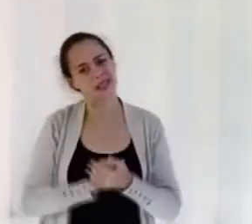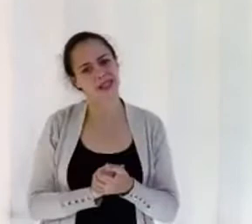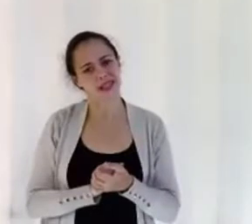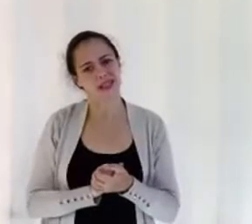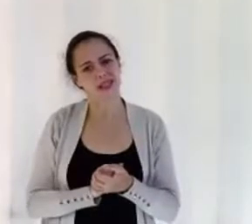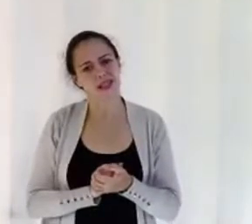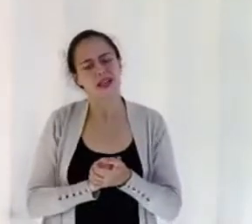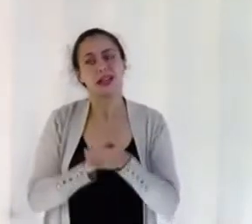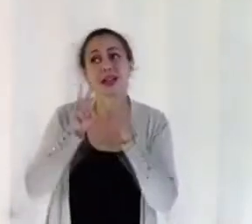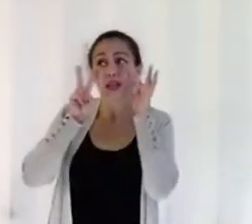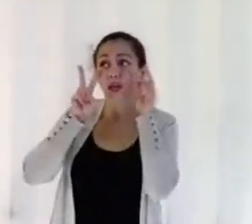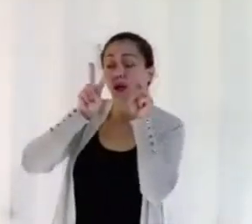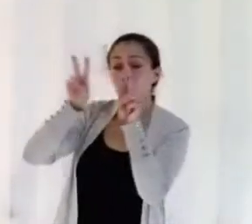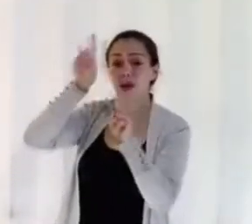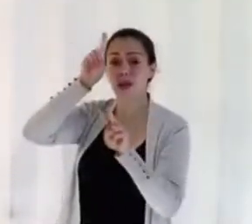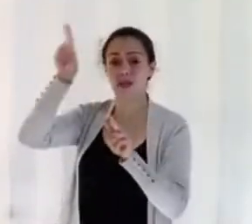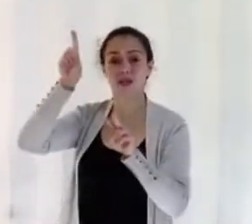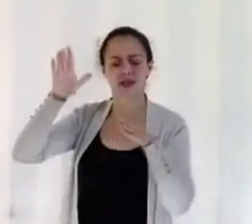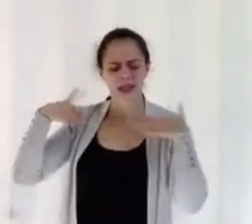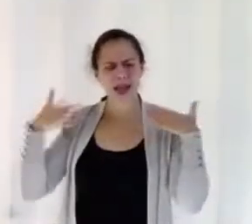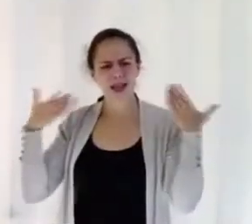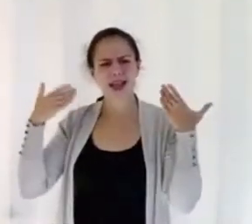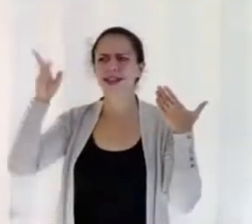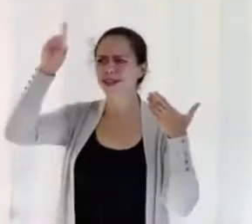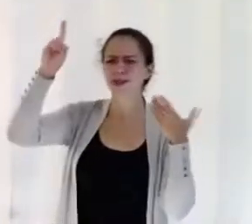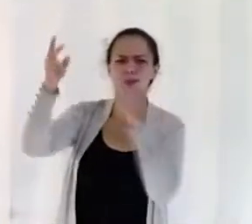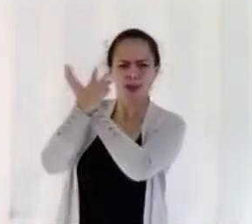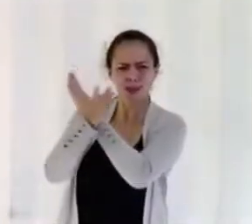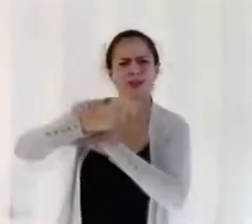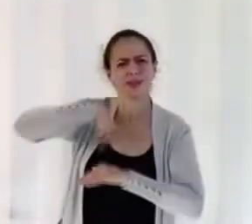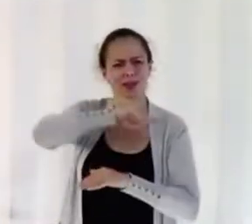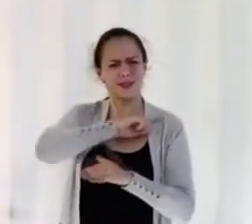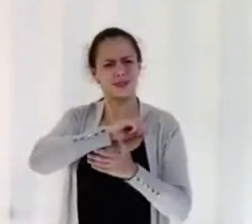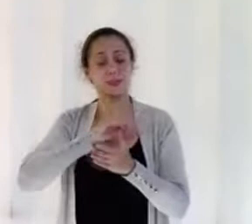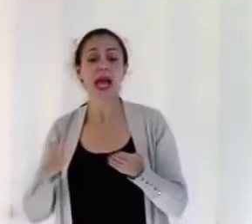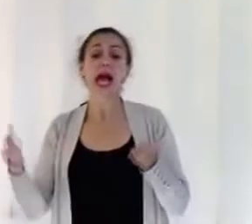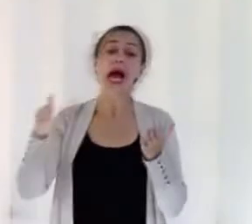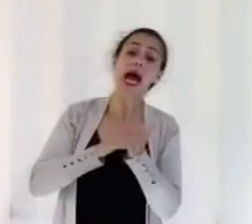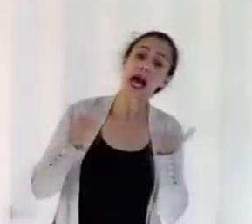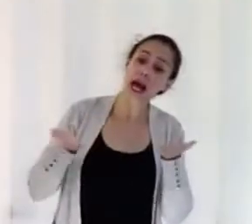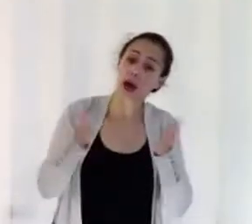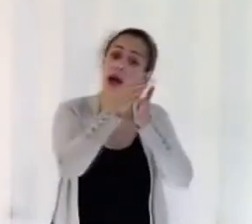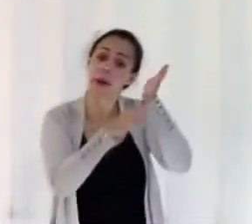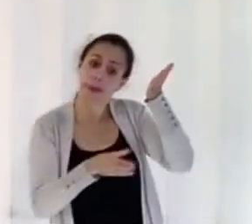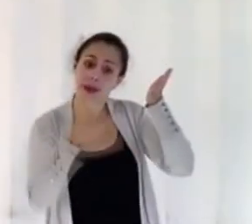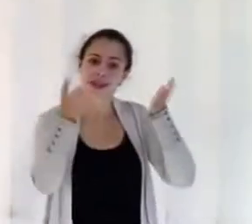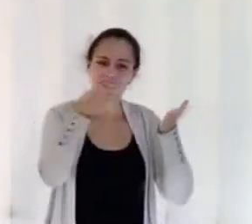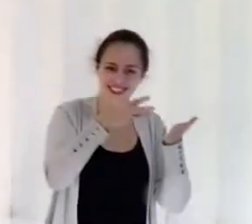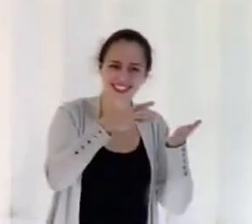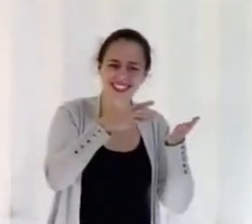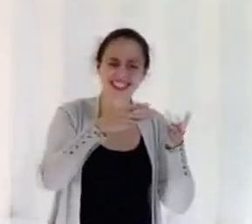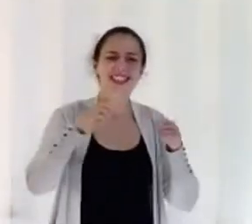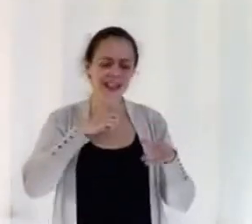temos que nos alegrar. E agora, a partir do versículo 7 até o 17, mais algumas orientações para